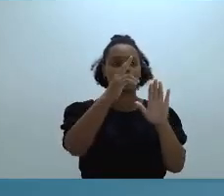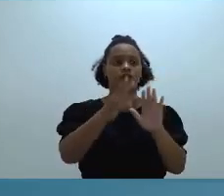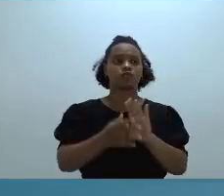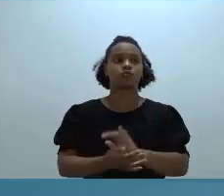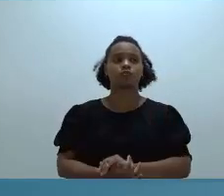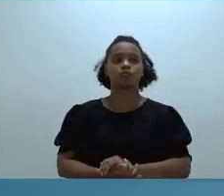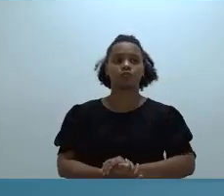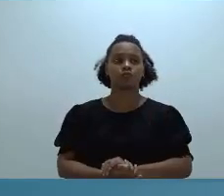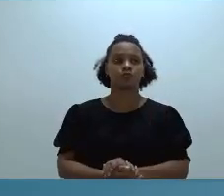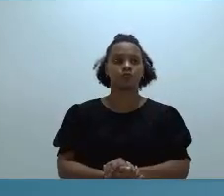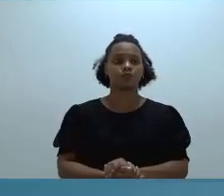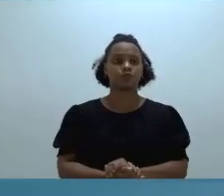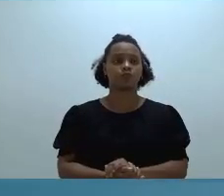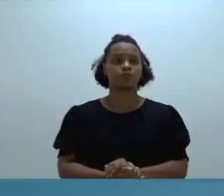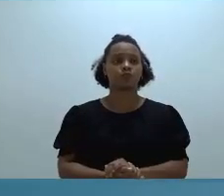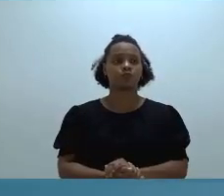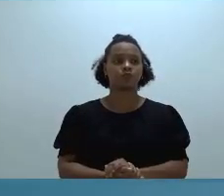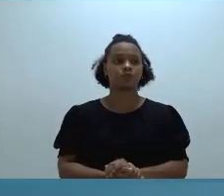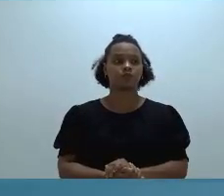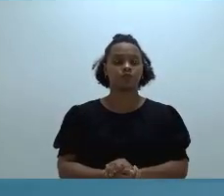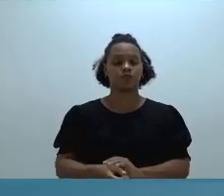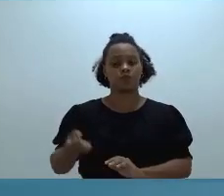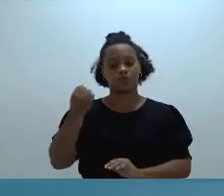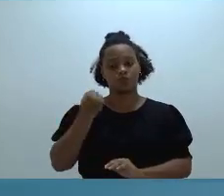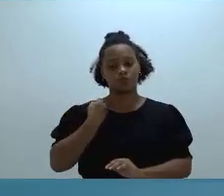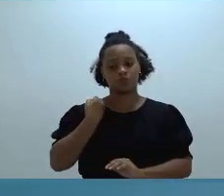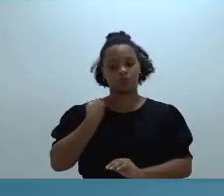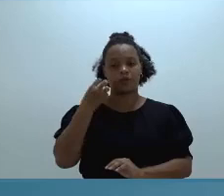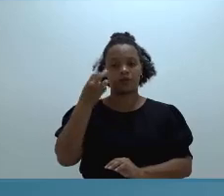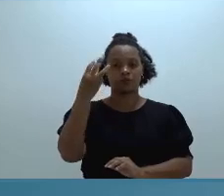Não há o centro de números 3.